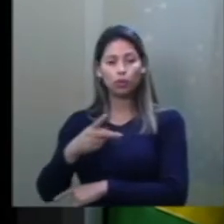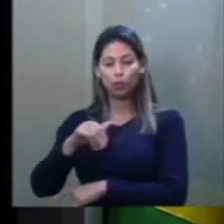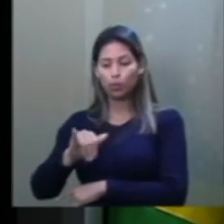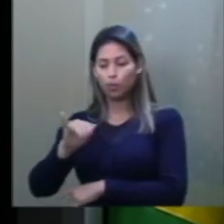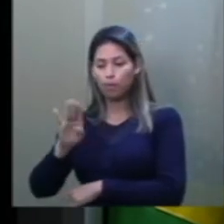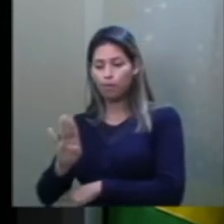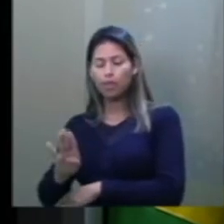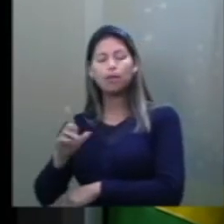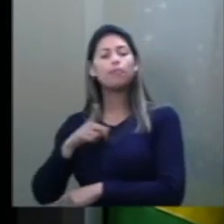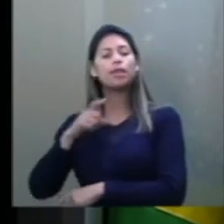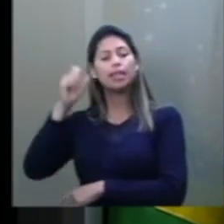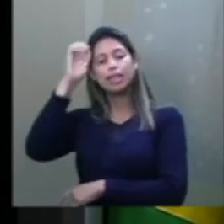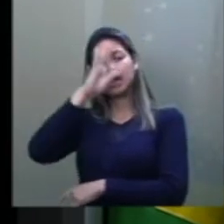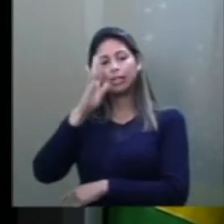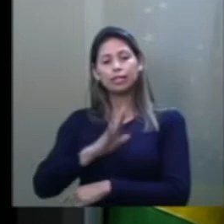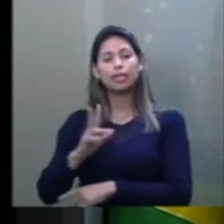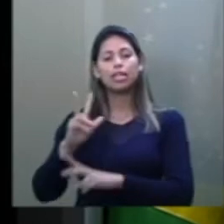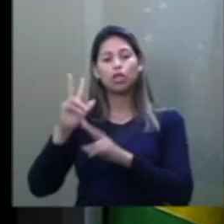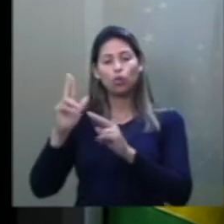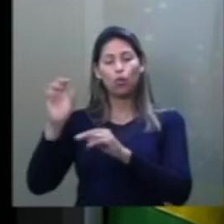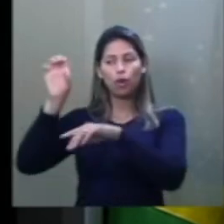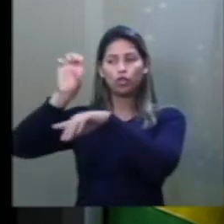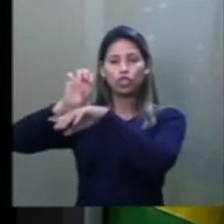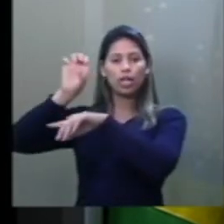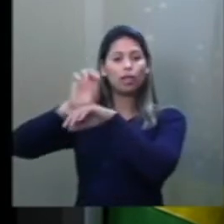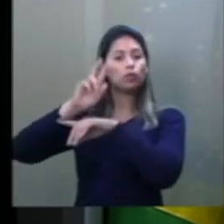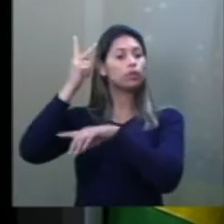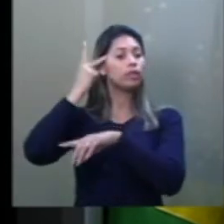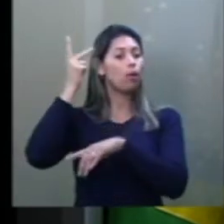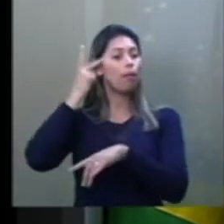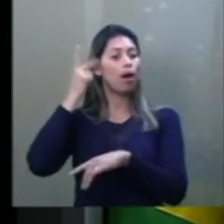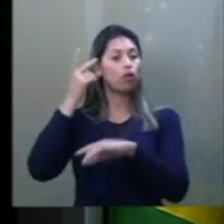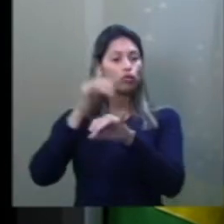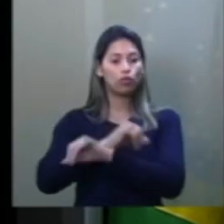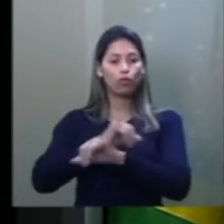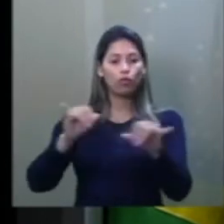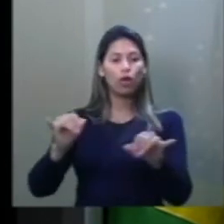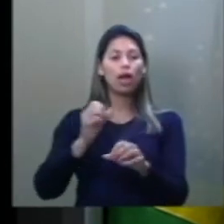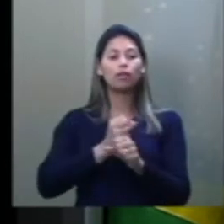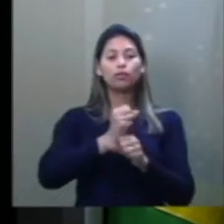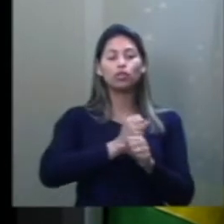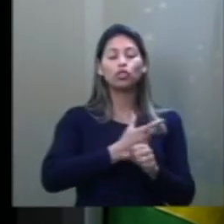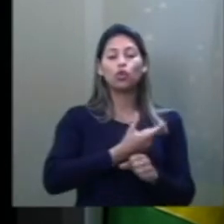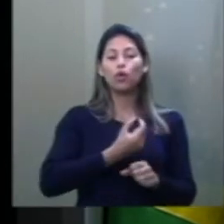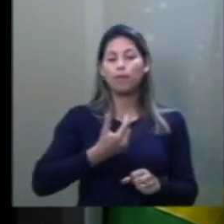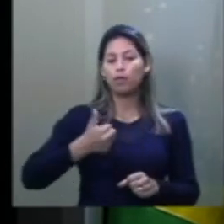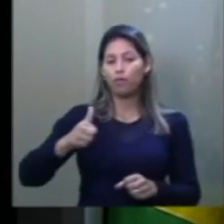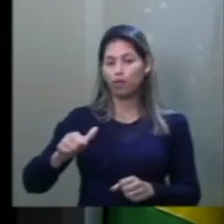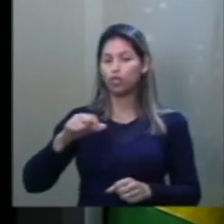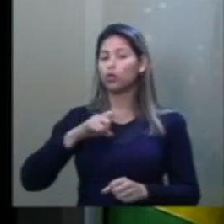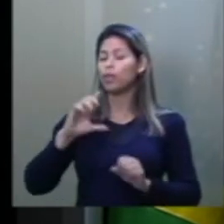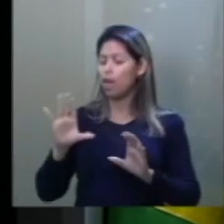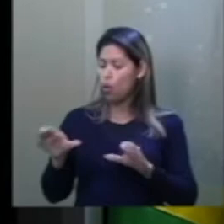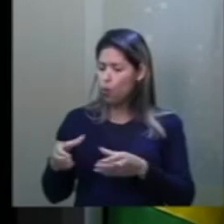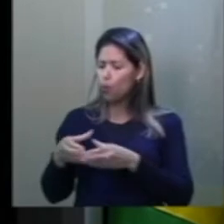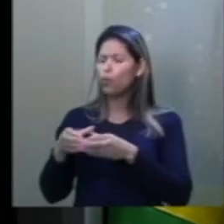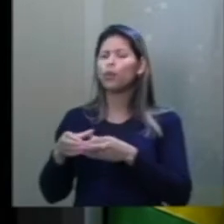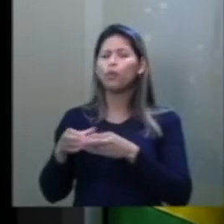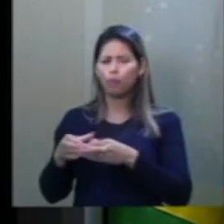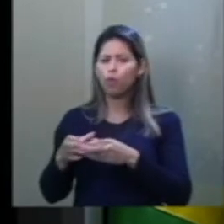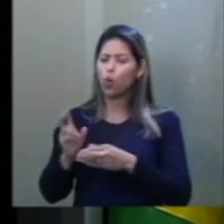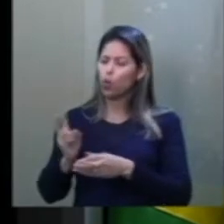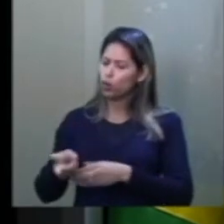de São Paulo, divulgado em 2021. Para que esse grupo de servidores